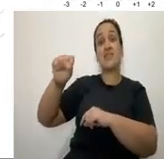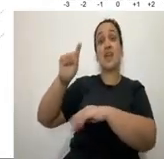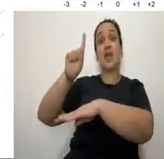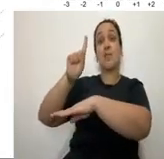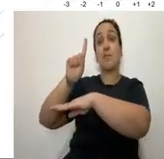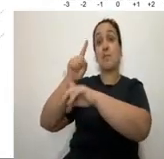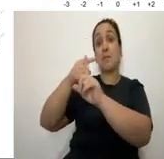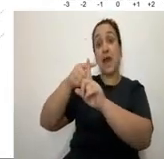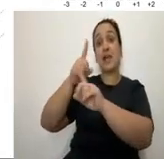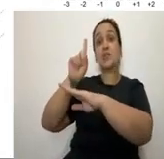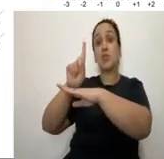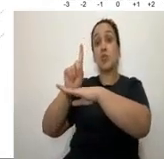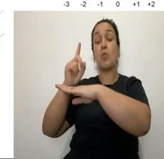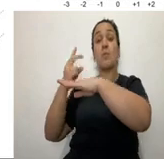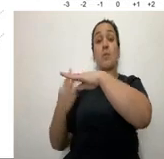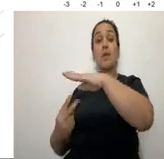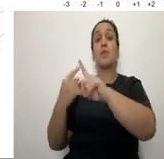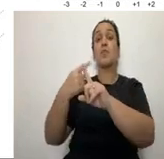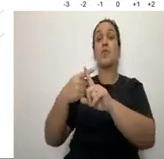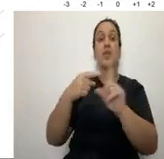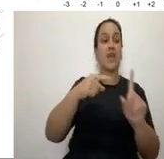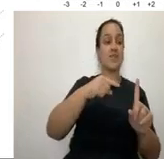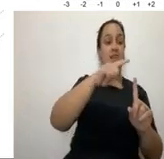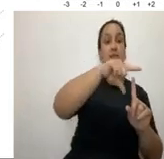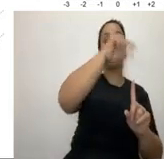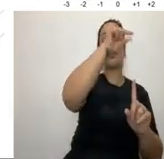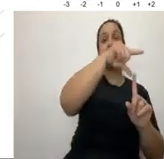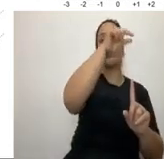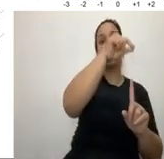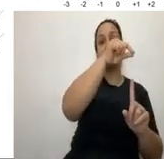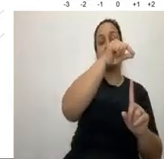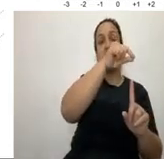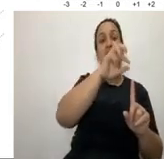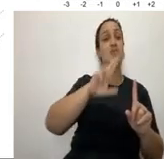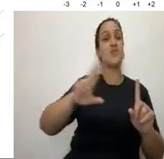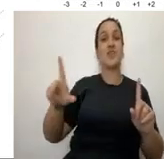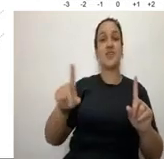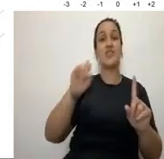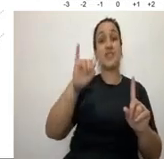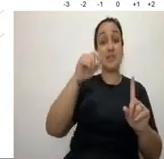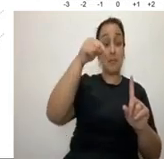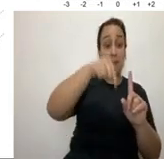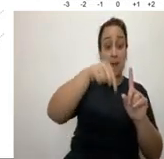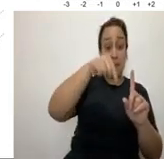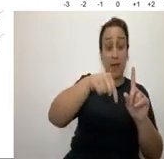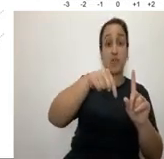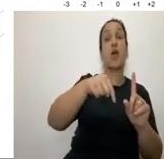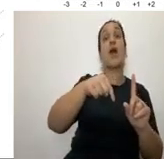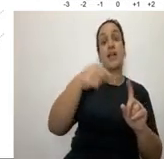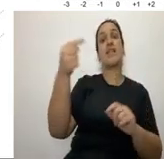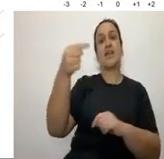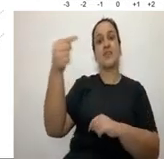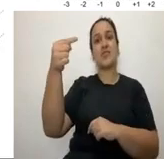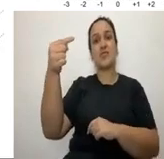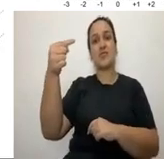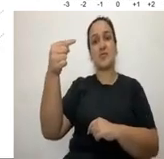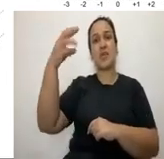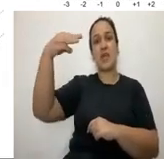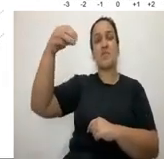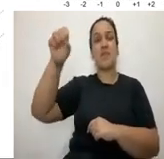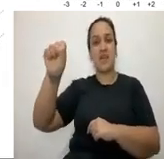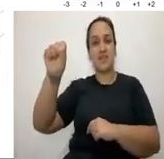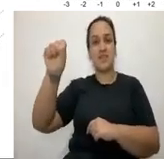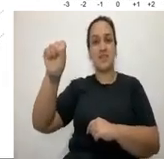mais meio porque ele está para cima. Na distribuição, a primeira camada já está fechada, a segunda camada é aberta com